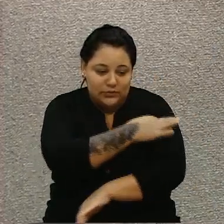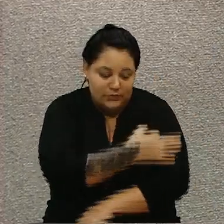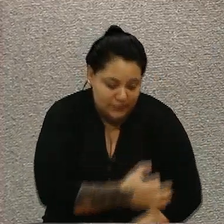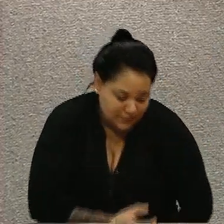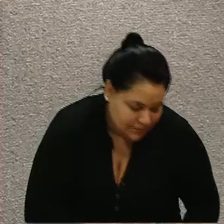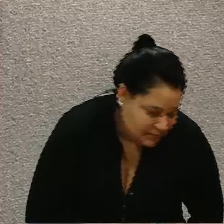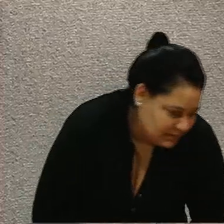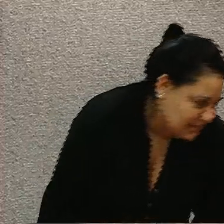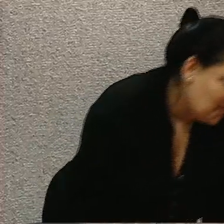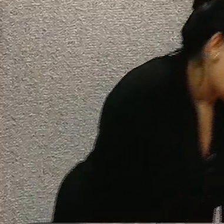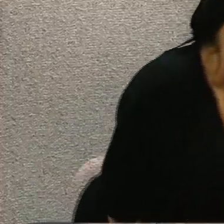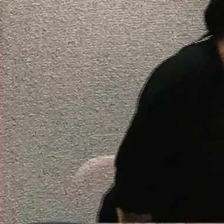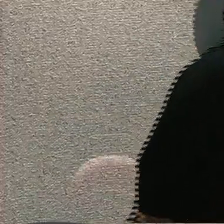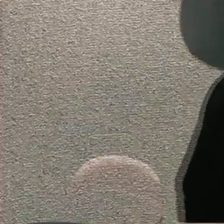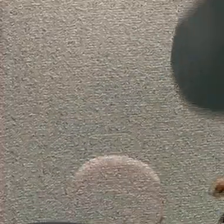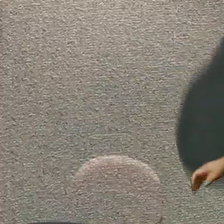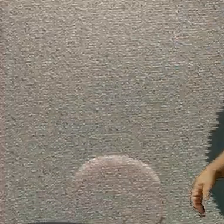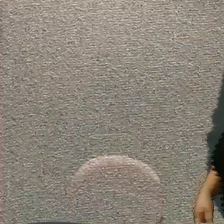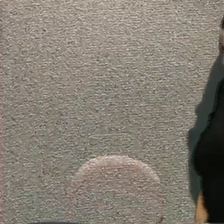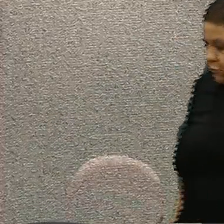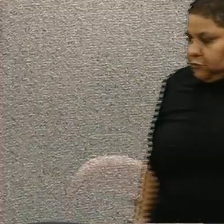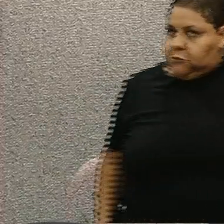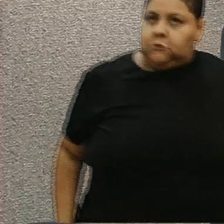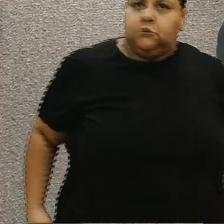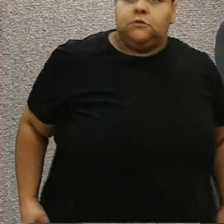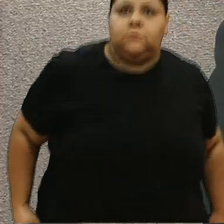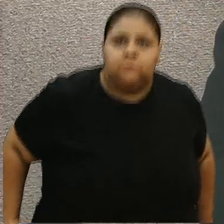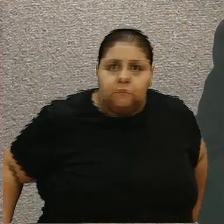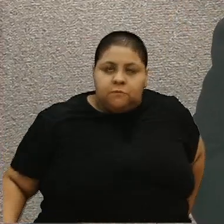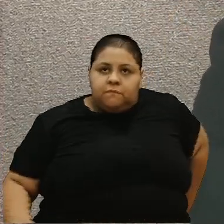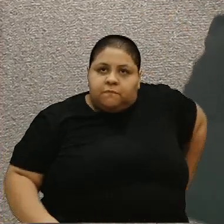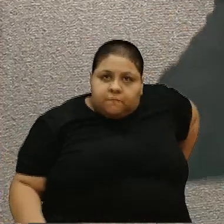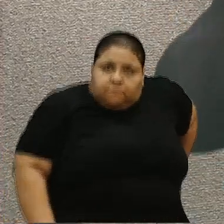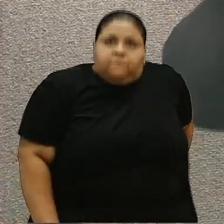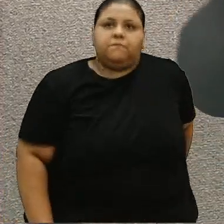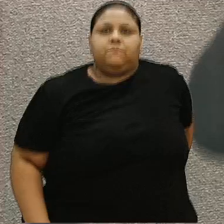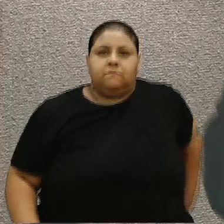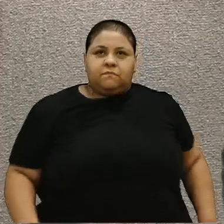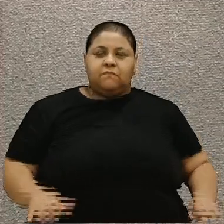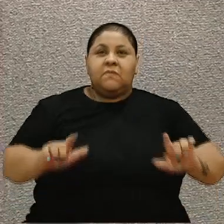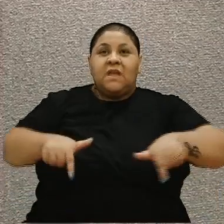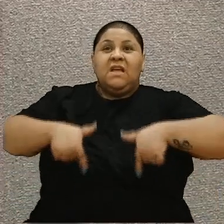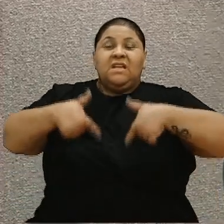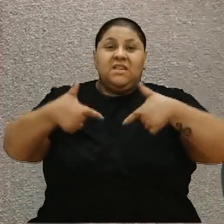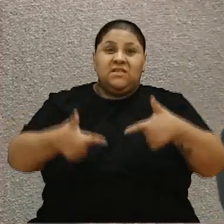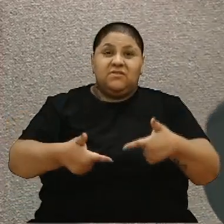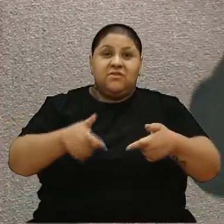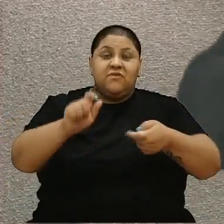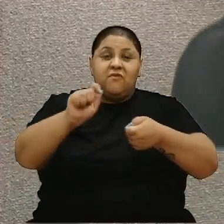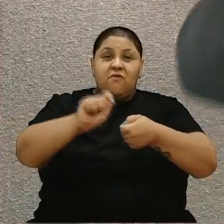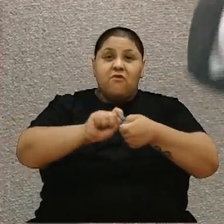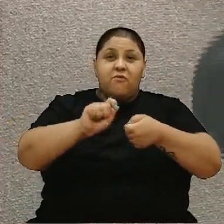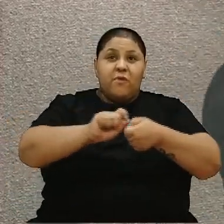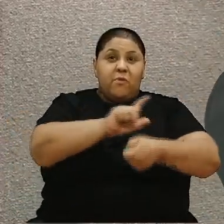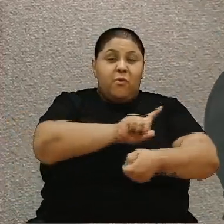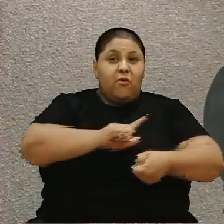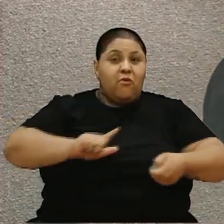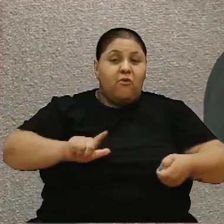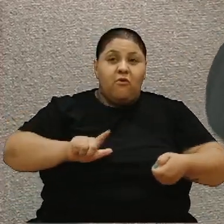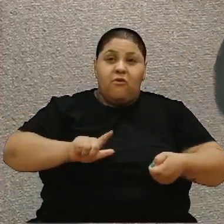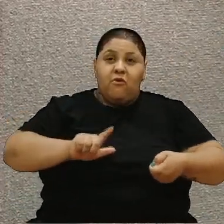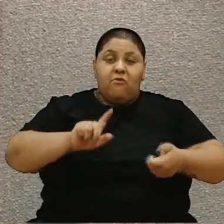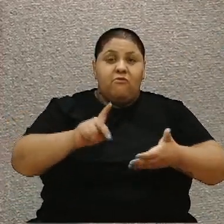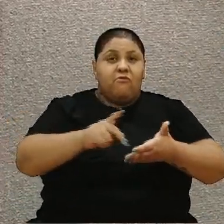presidente, para concluir, então, as medidas que foram realizadas pelo desgoverno, elas vão levar o